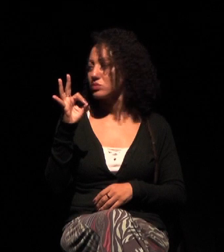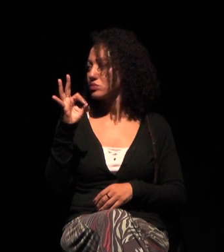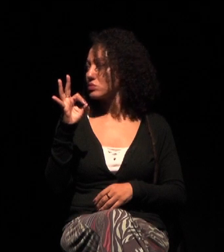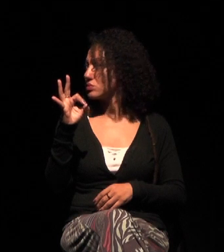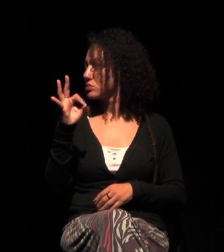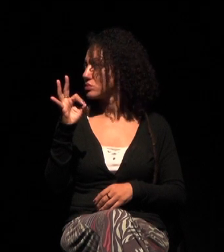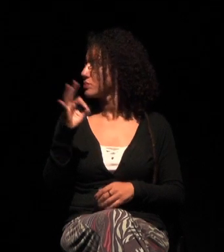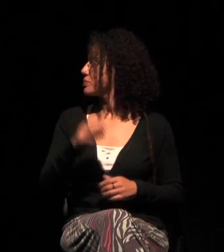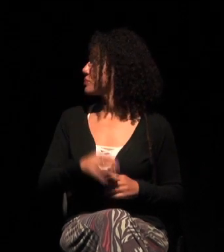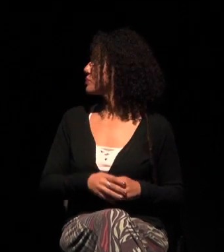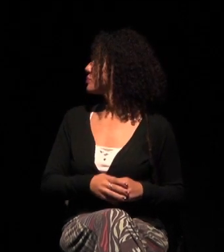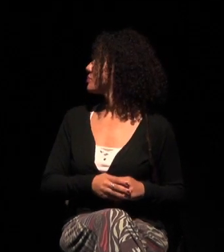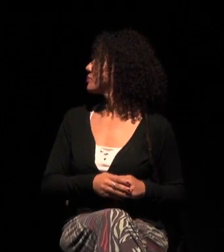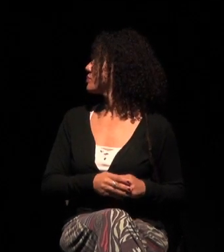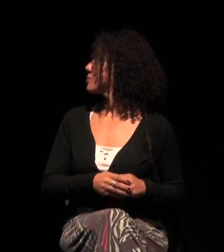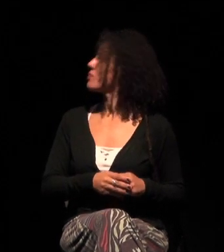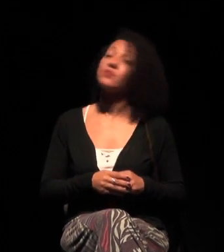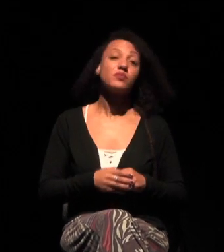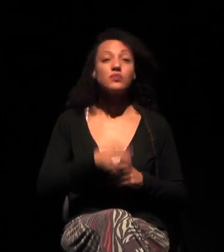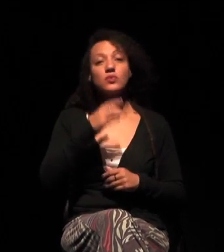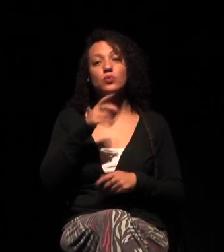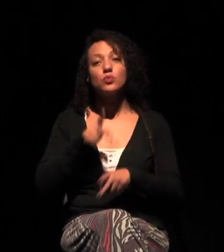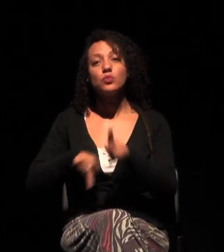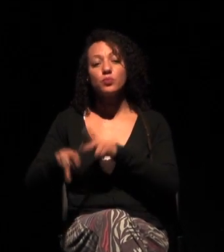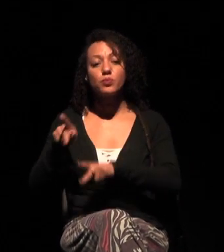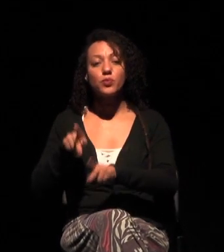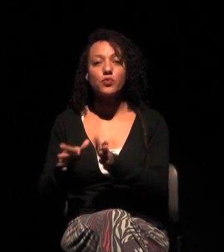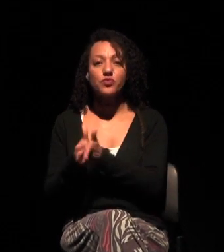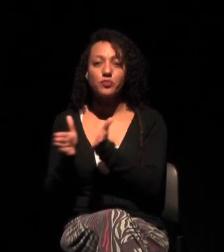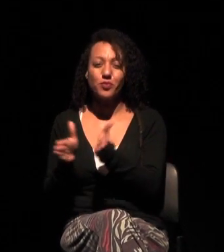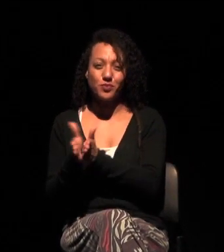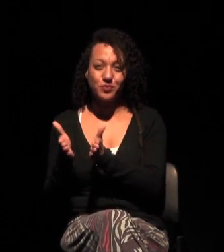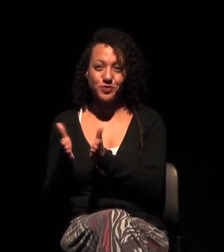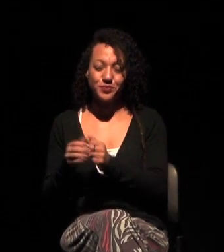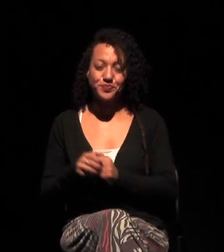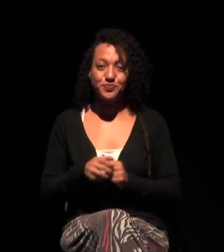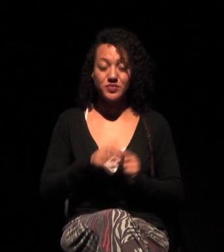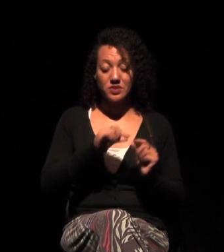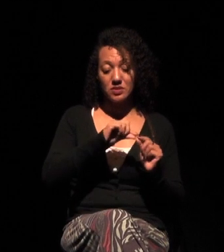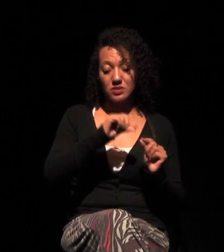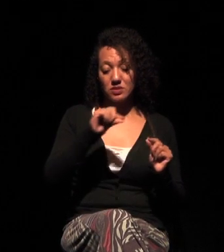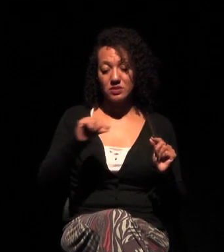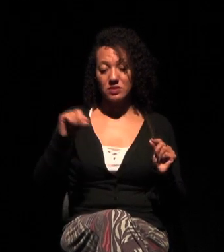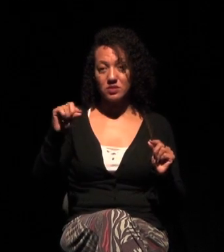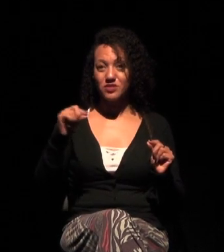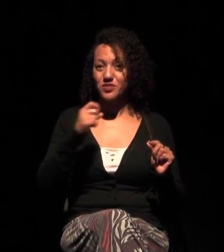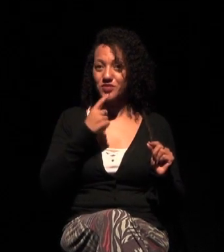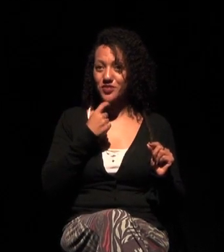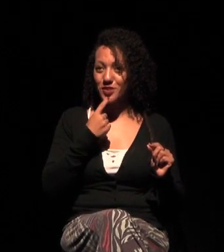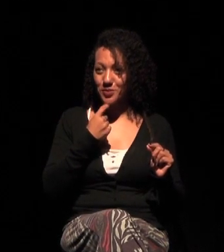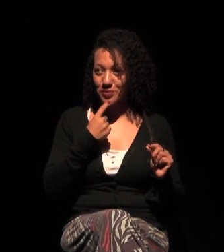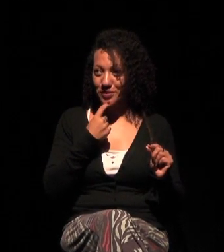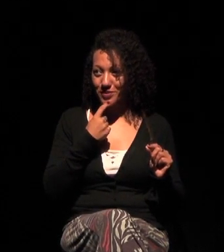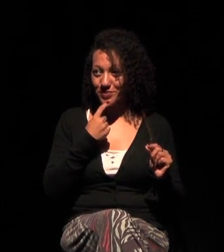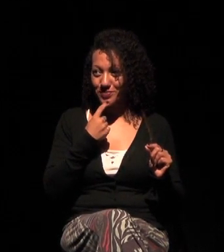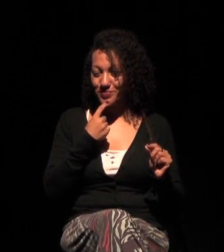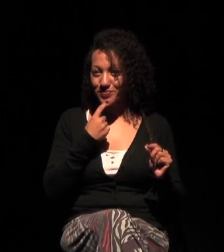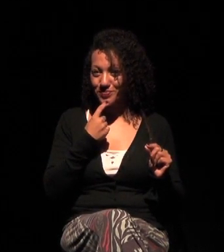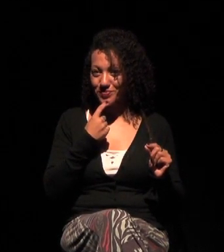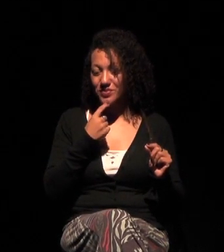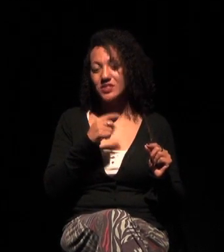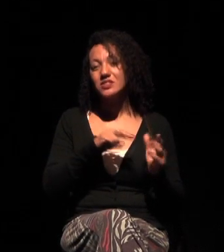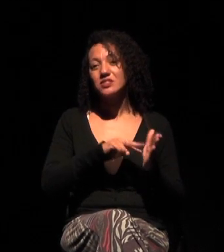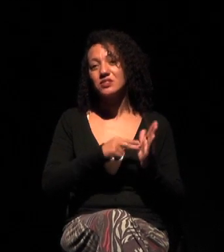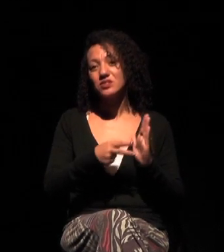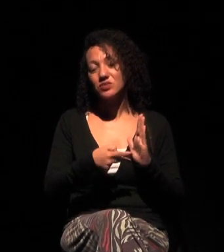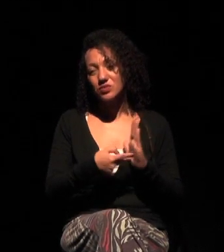adaptável mais - rica do mundo ea linha vermelha não não se enganaram os que já leram e